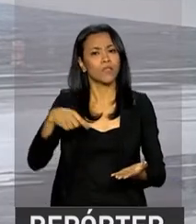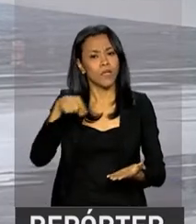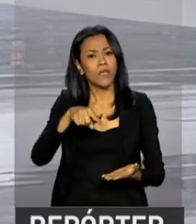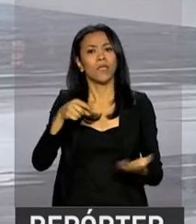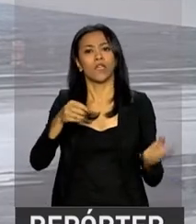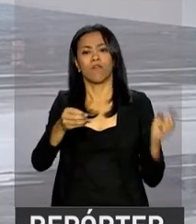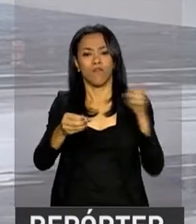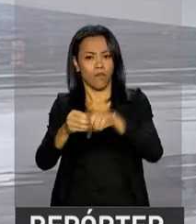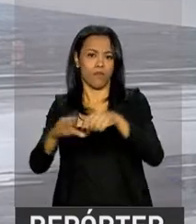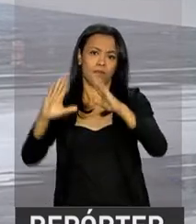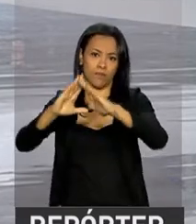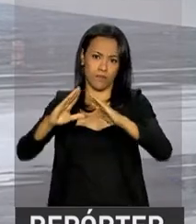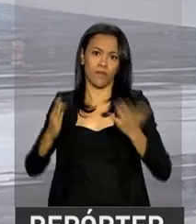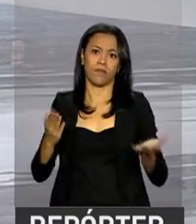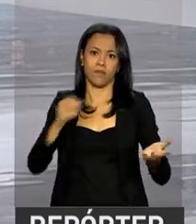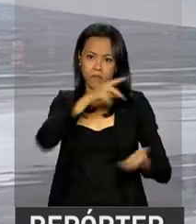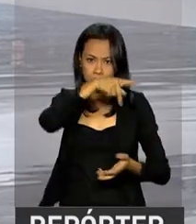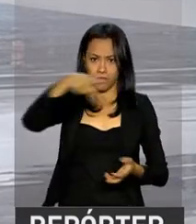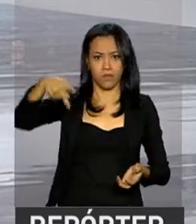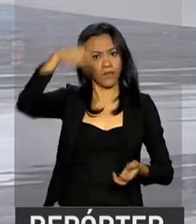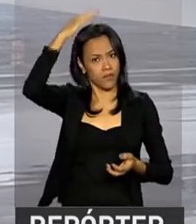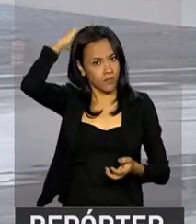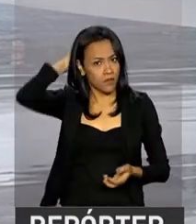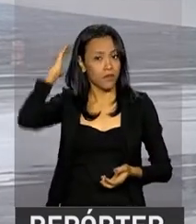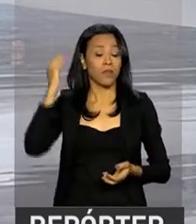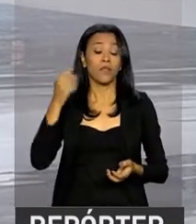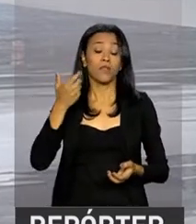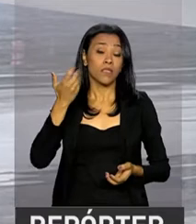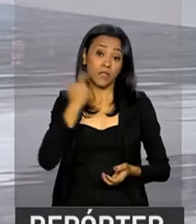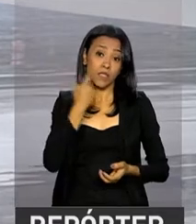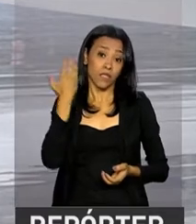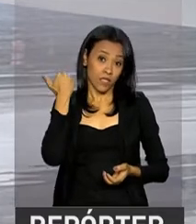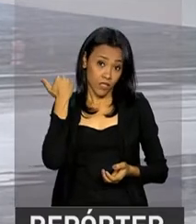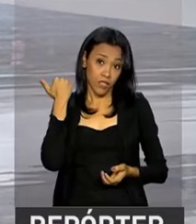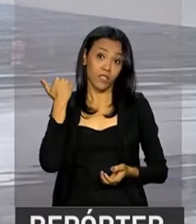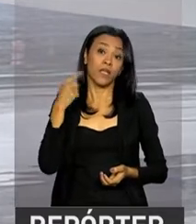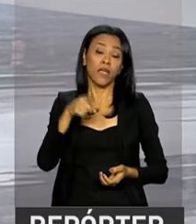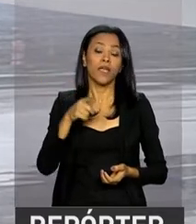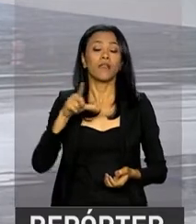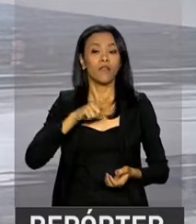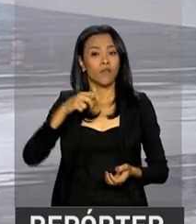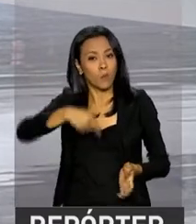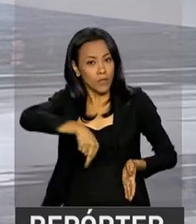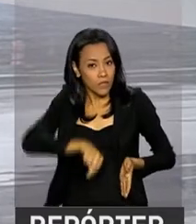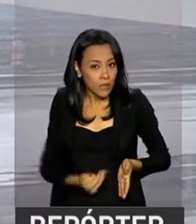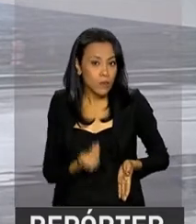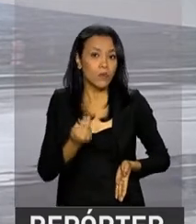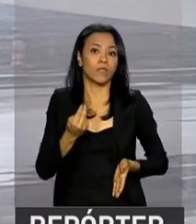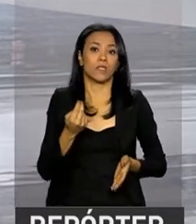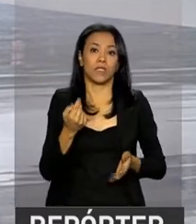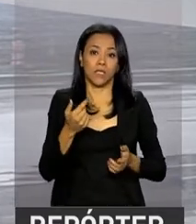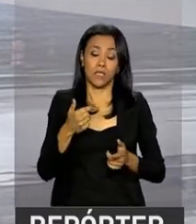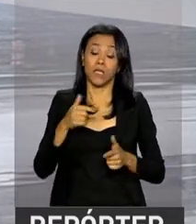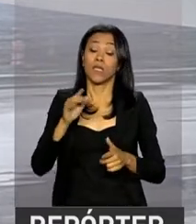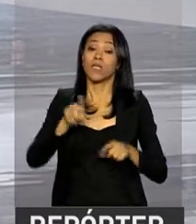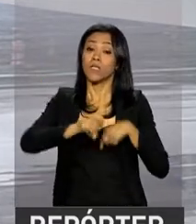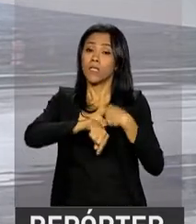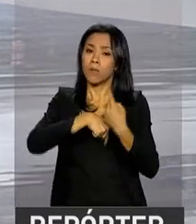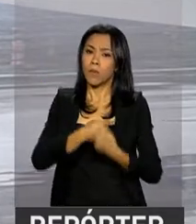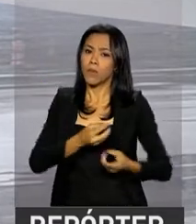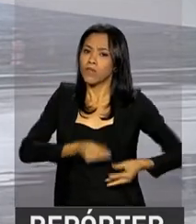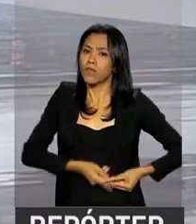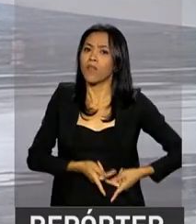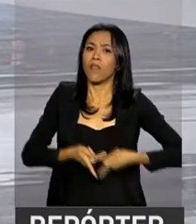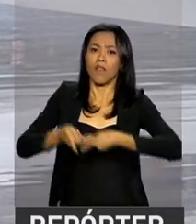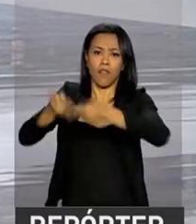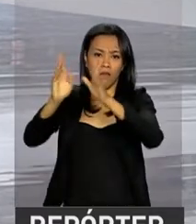que na noite de sexta-feira o presidente passou por uma cirurgia de desobstrução da uretra e depois foi encaminhado para a